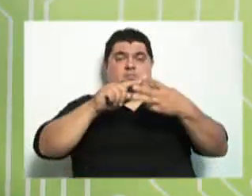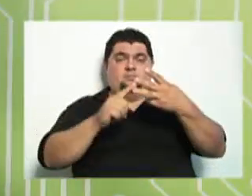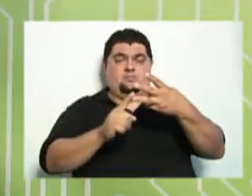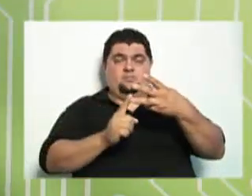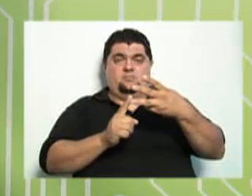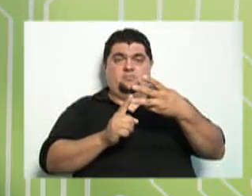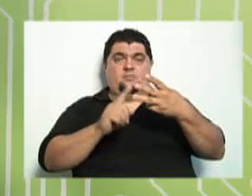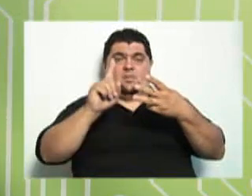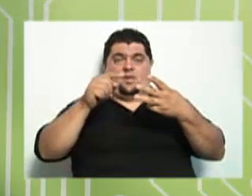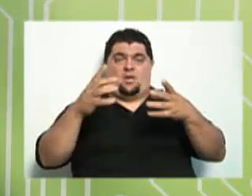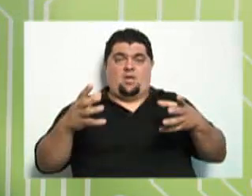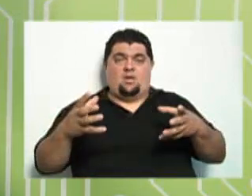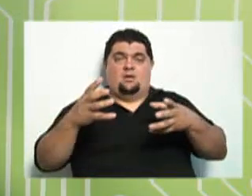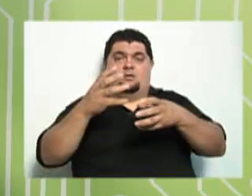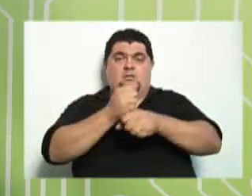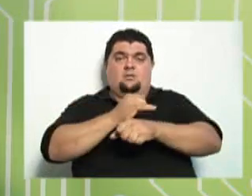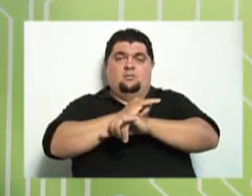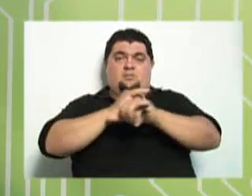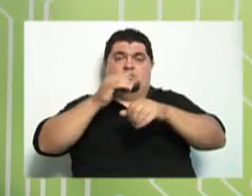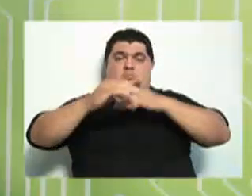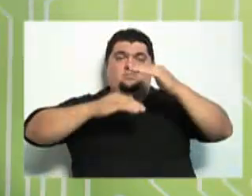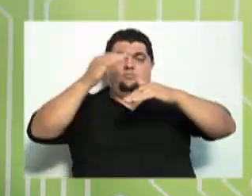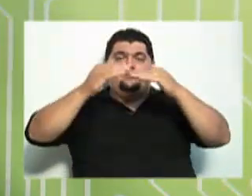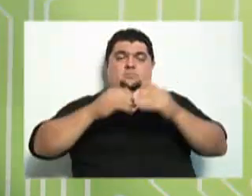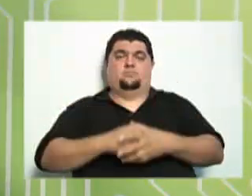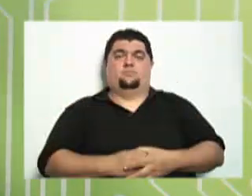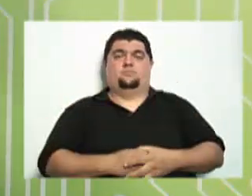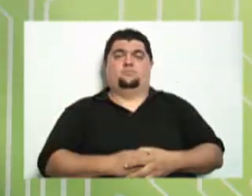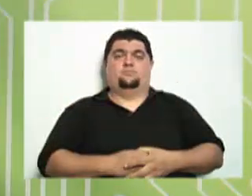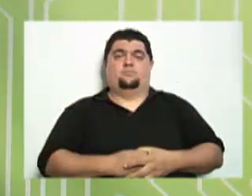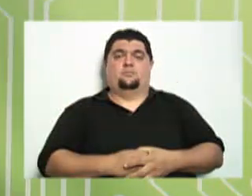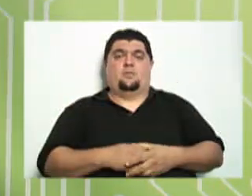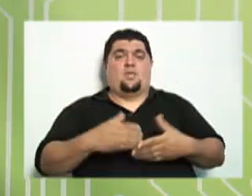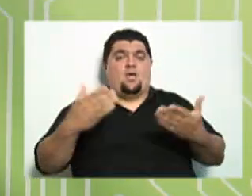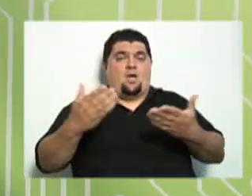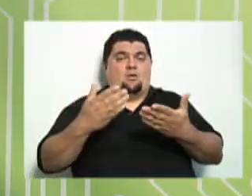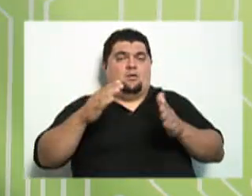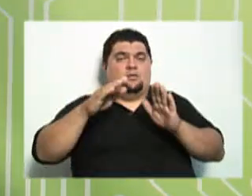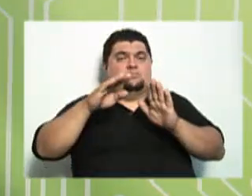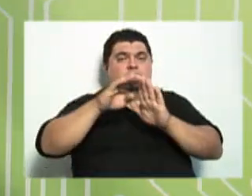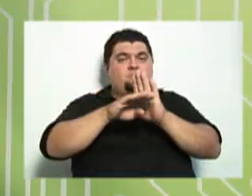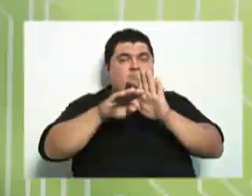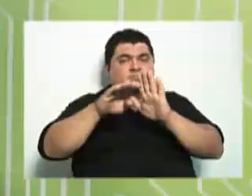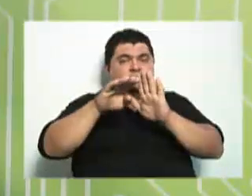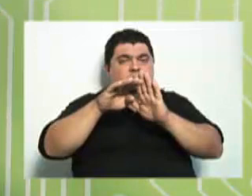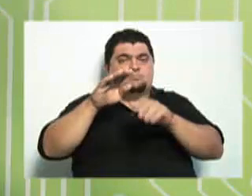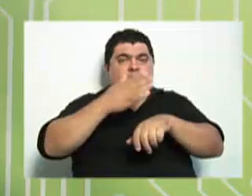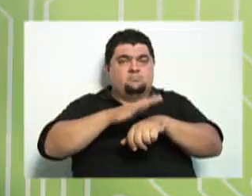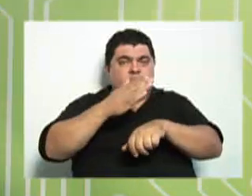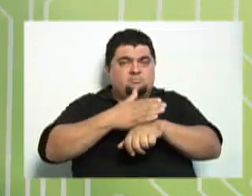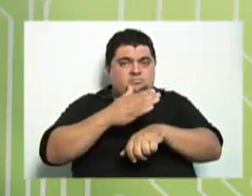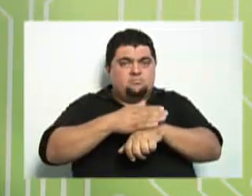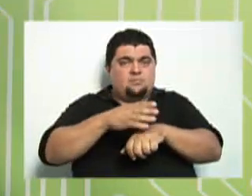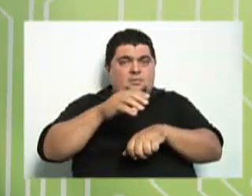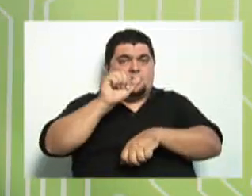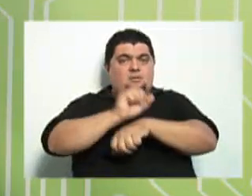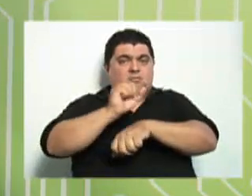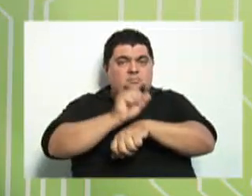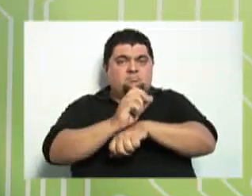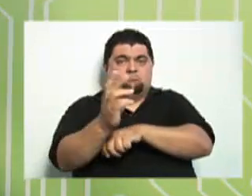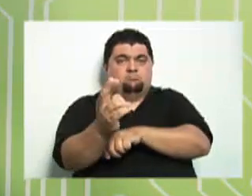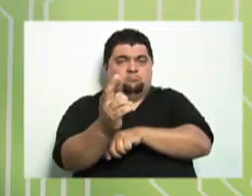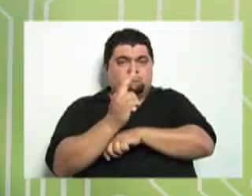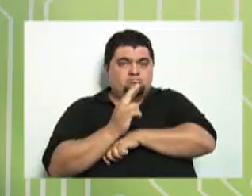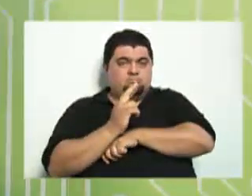esferas formam o desenvolvimento sustentável. Ficamos agora com a atividade de sala. Espero a sua atividade